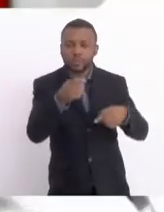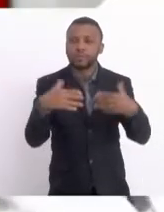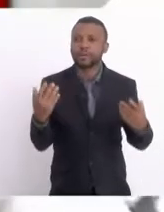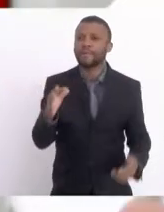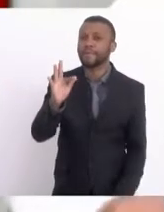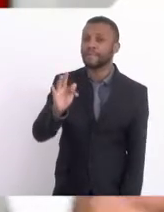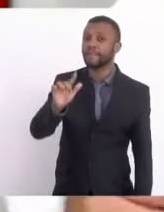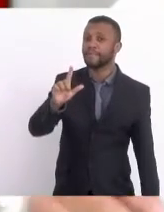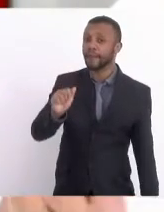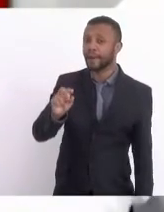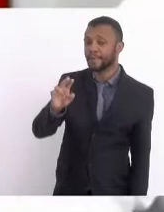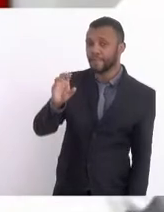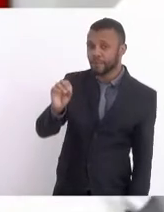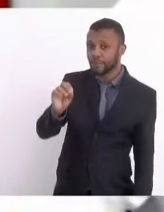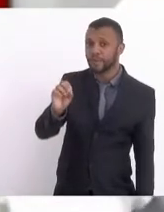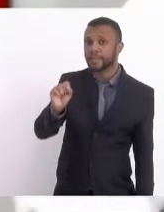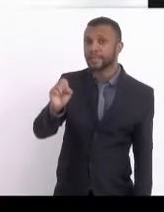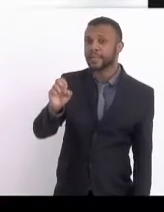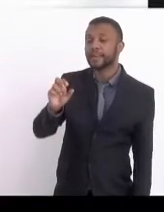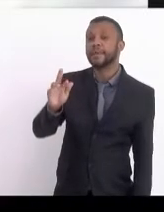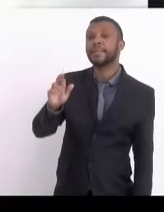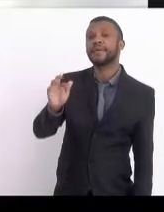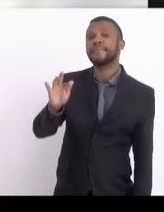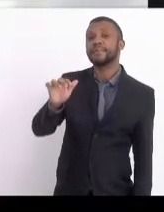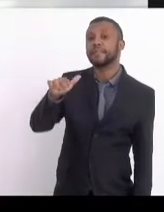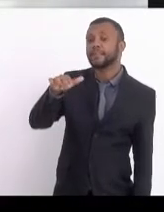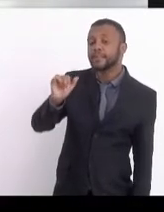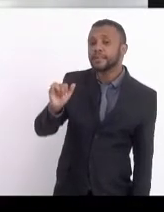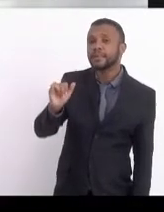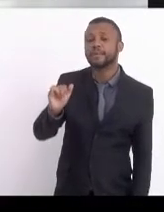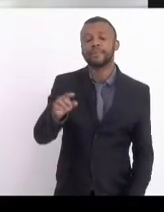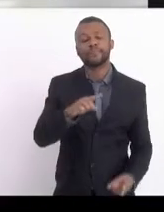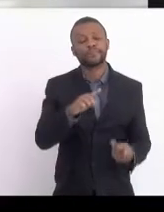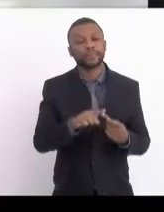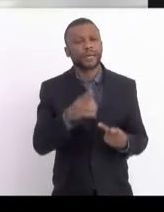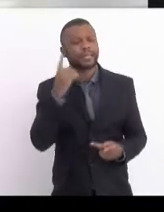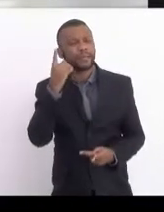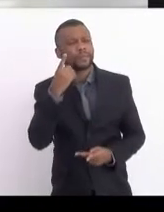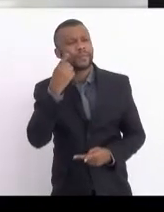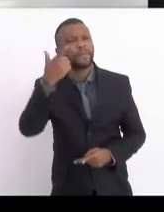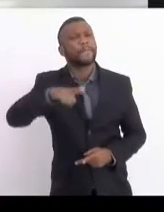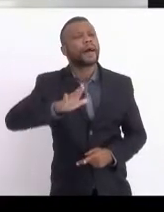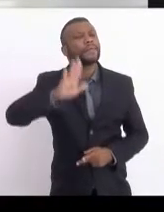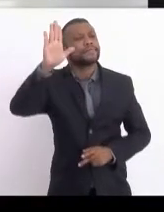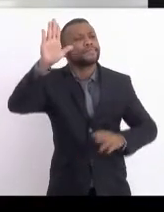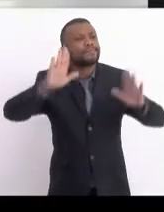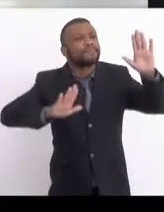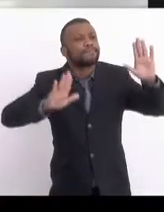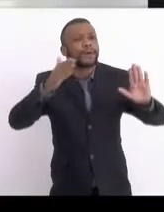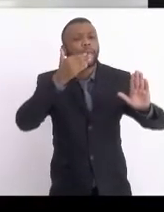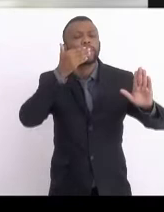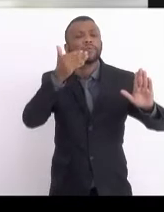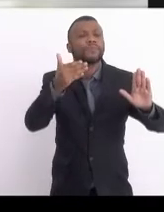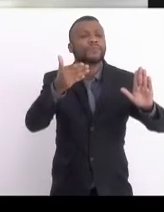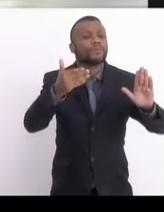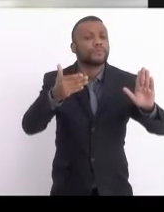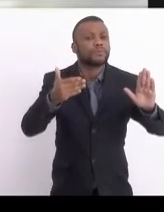Deputado Flávio Serafini, deputada... Quem mais que pediu? Flávio?